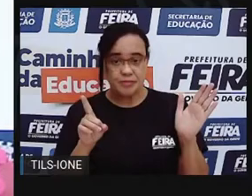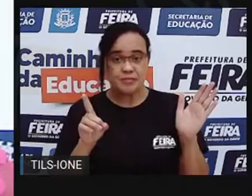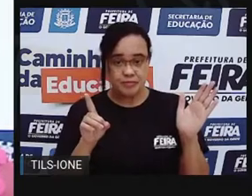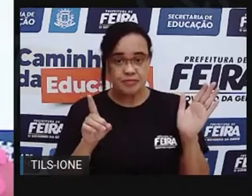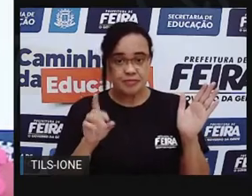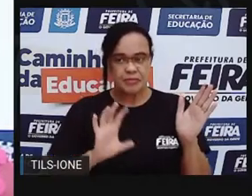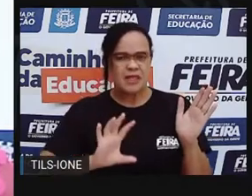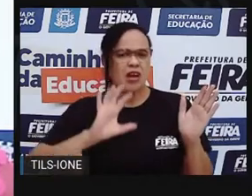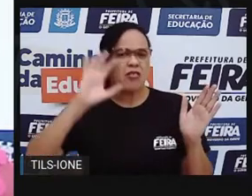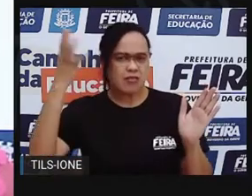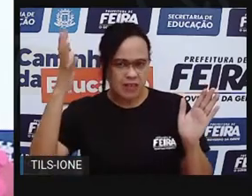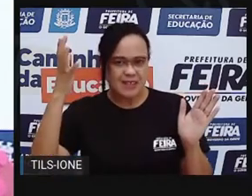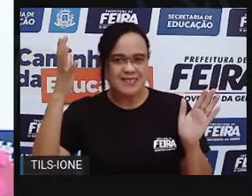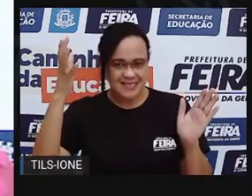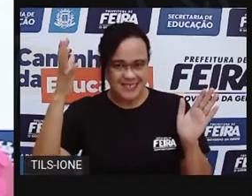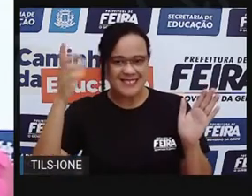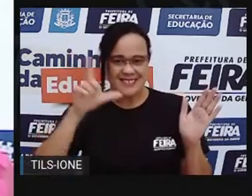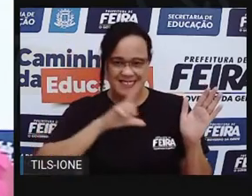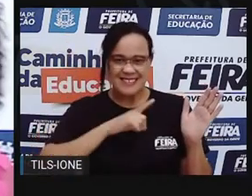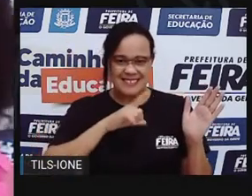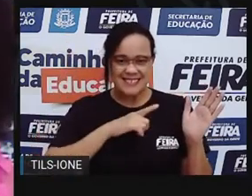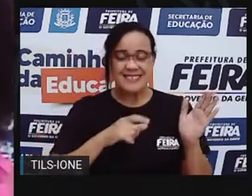que vai acontecer. Por exemplo,